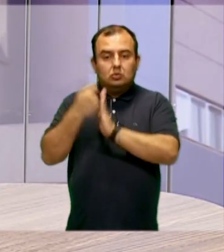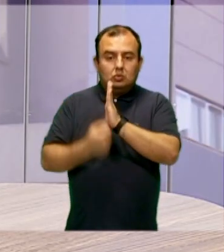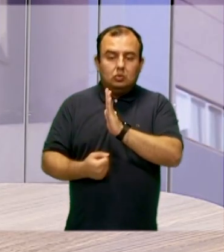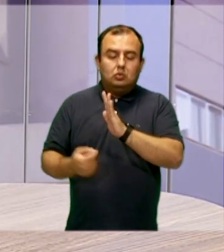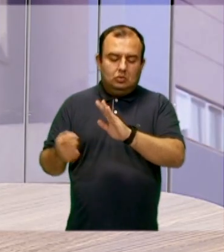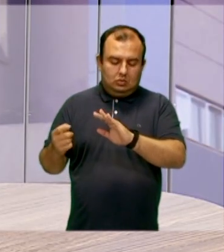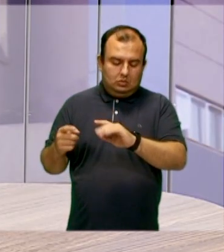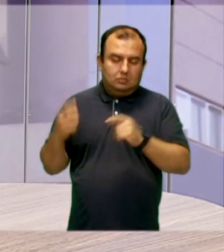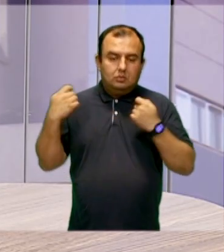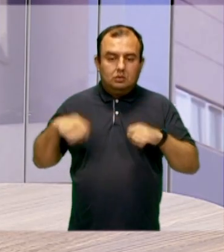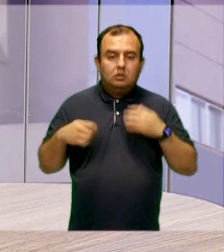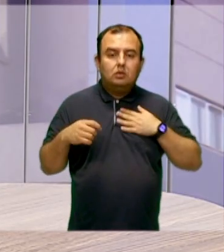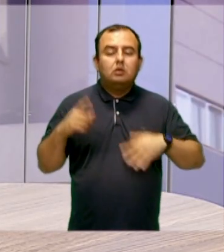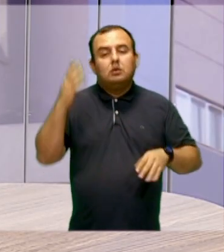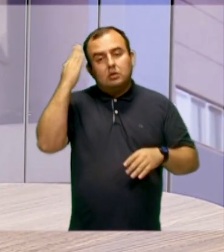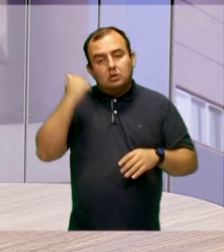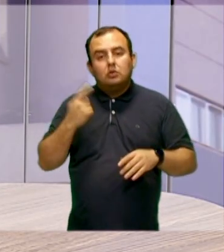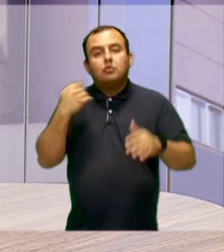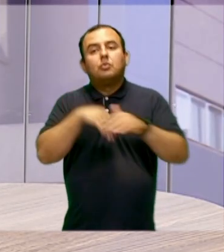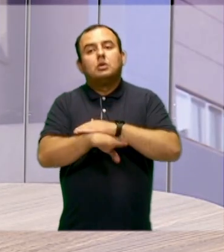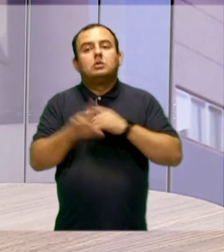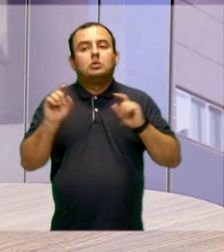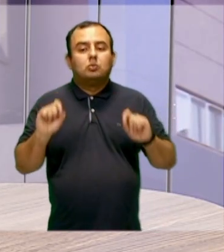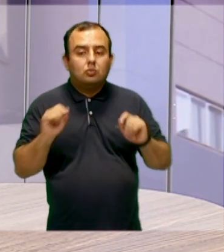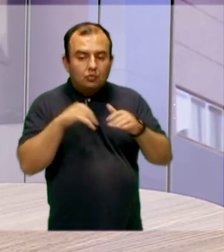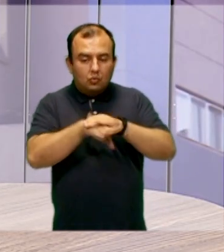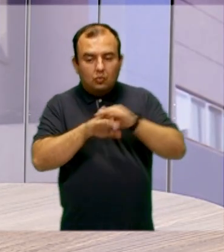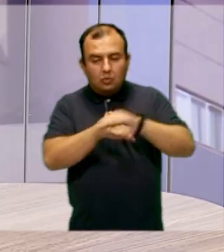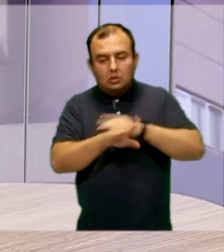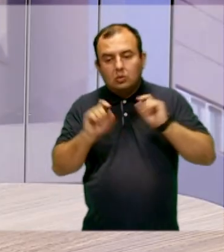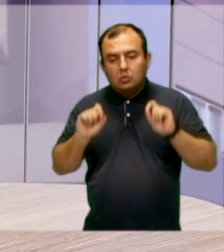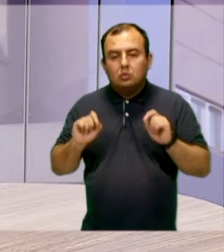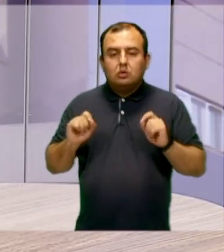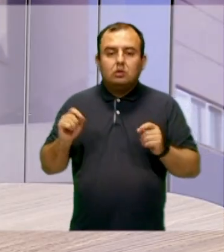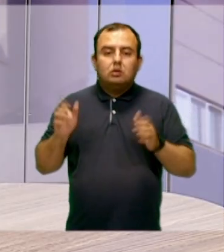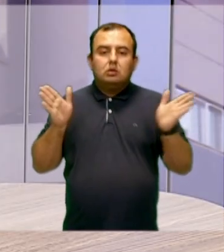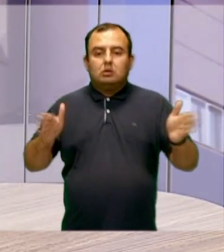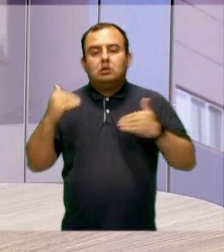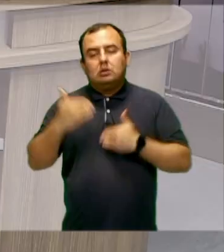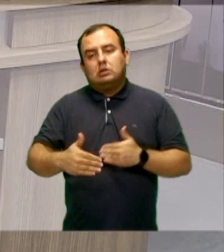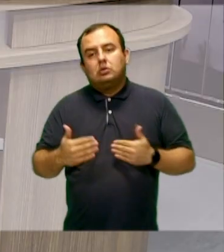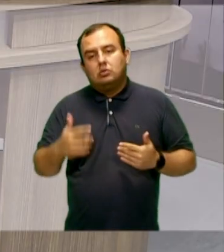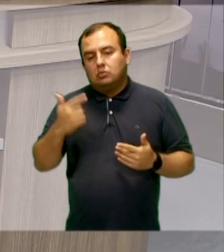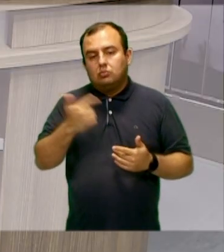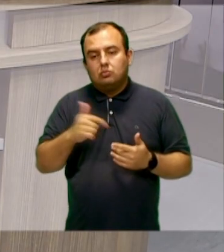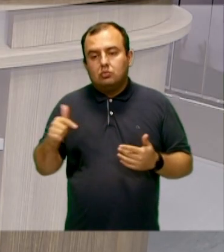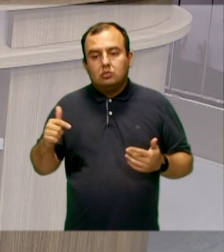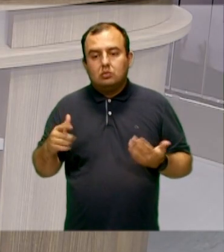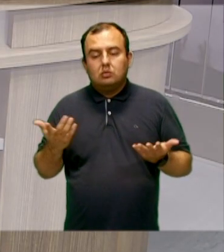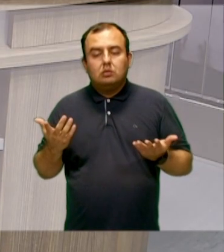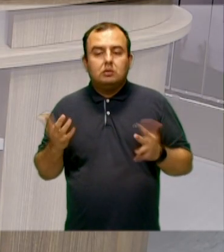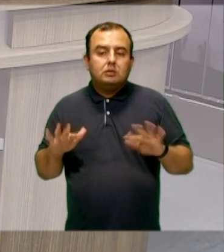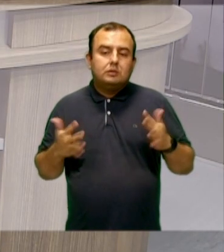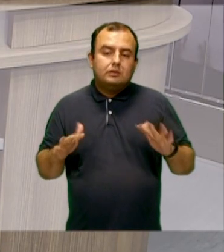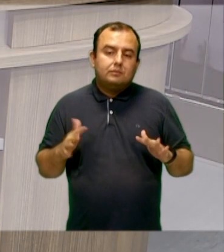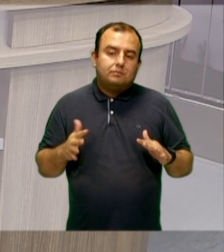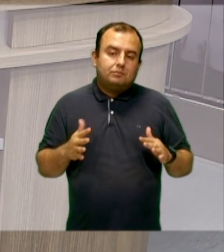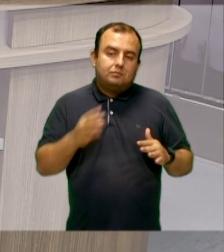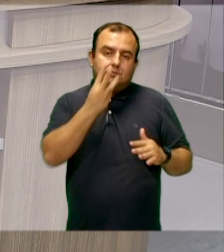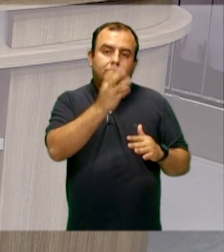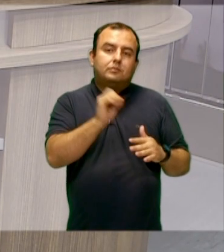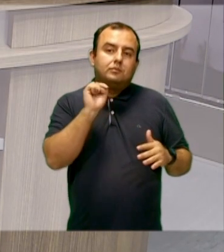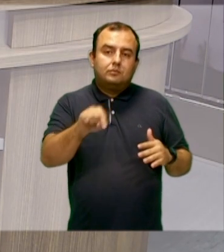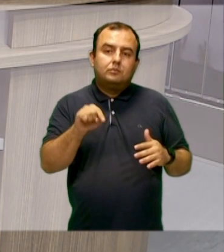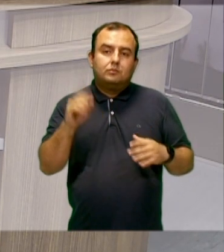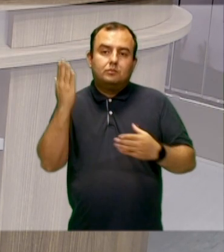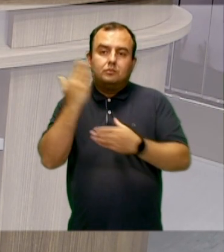para terceirizar, eu preciso saber o que eu vou guardar e quantas caixas eu tenho. Eu não consigo ter hoje. Se mensura que o município tenha 30 mil